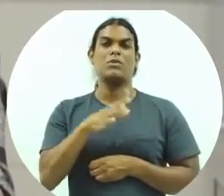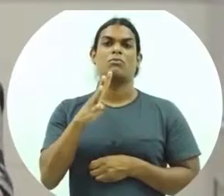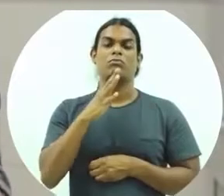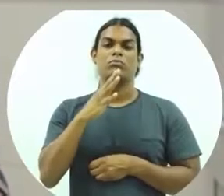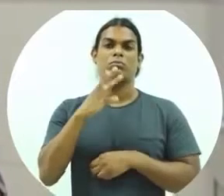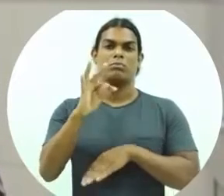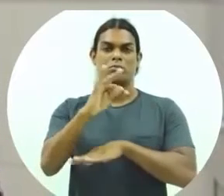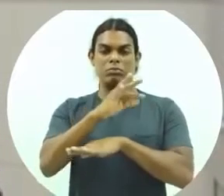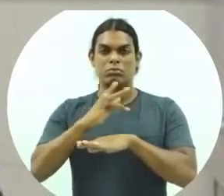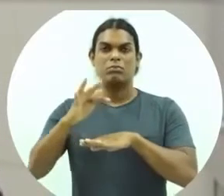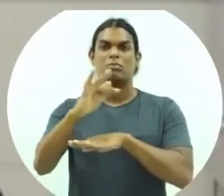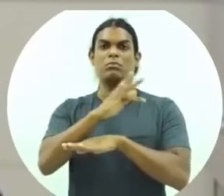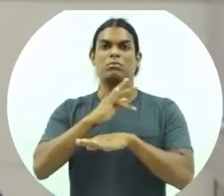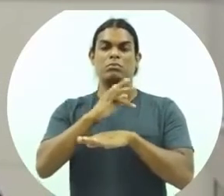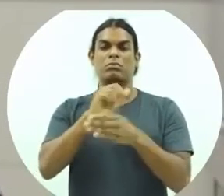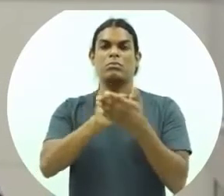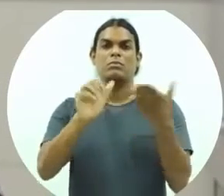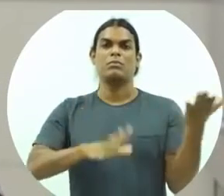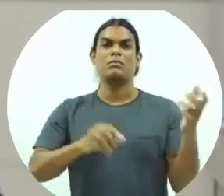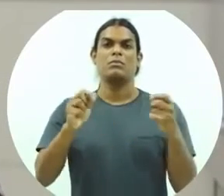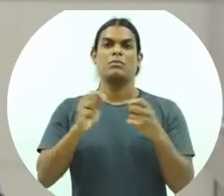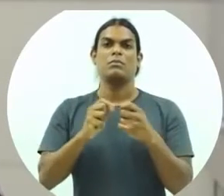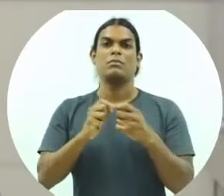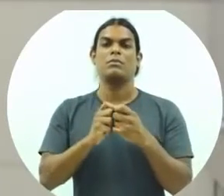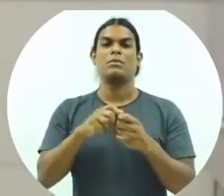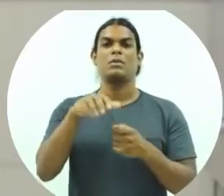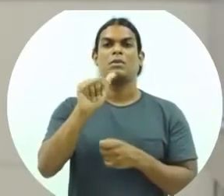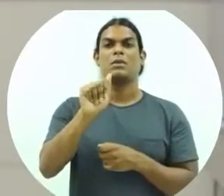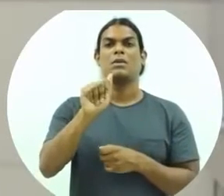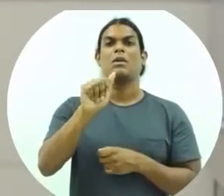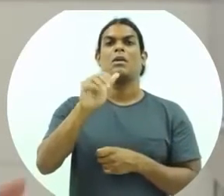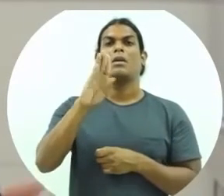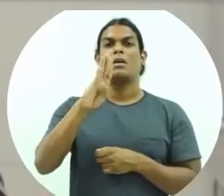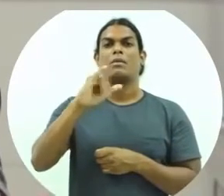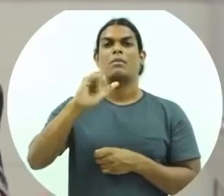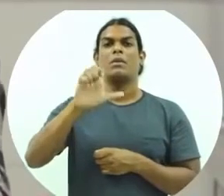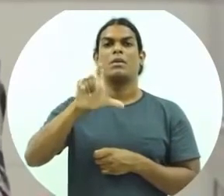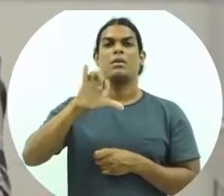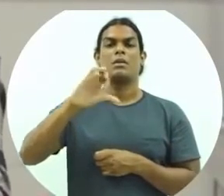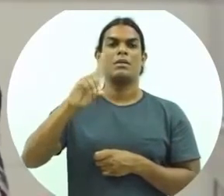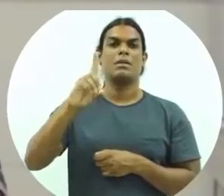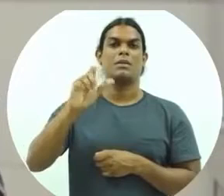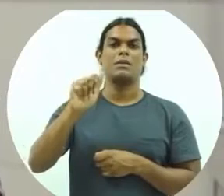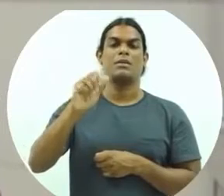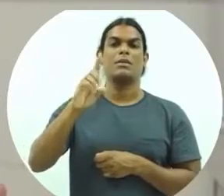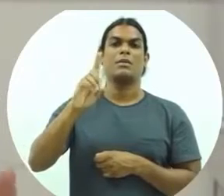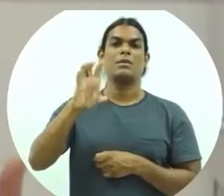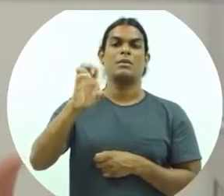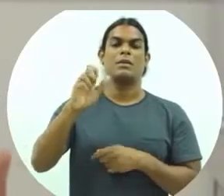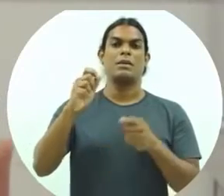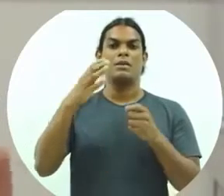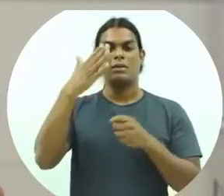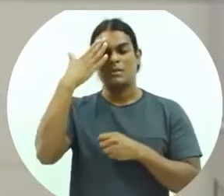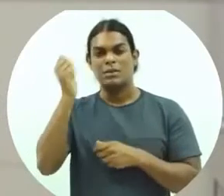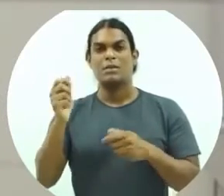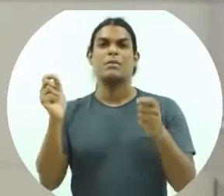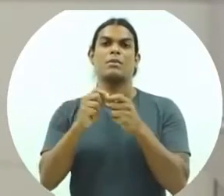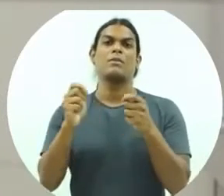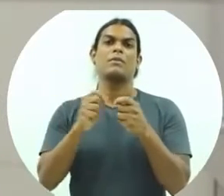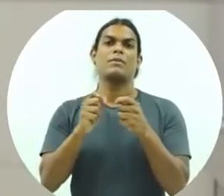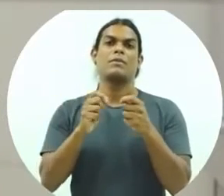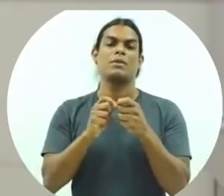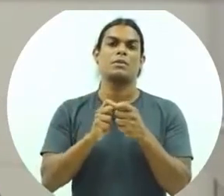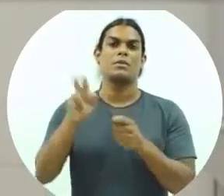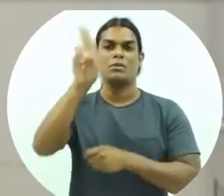conhecimento formal sobre a atividade que está sendo desenvolvida. Habilidades é o saber fazer, a capacidade de colocar